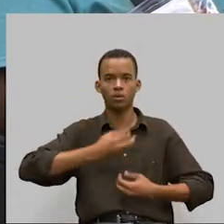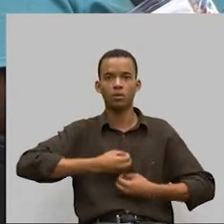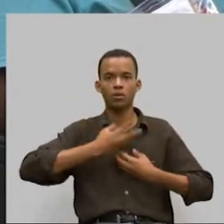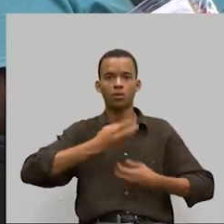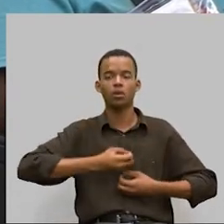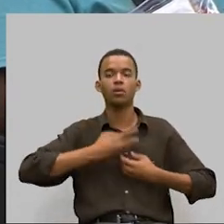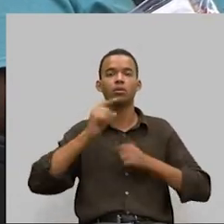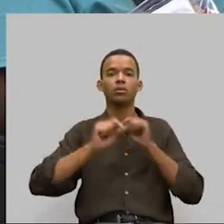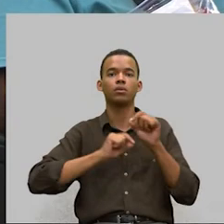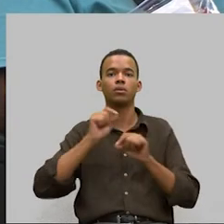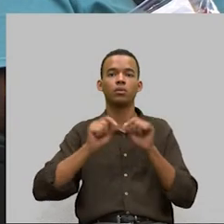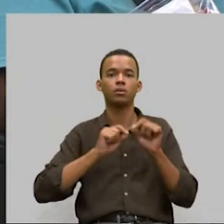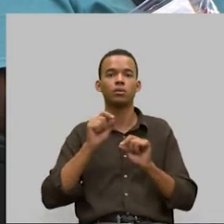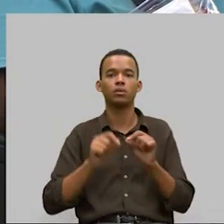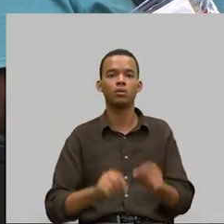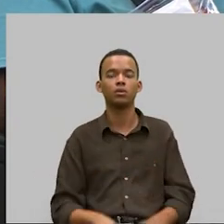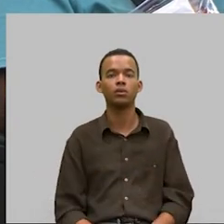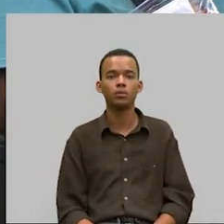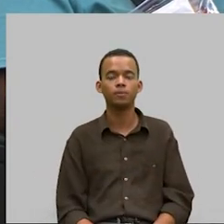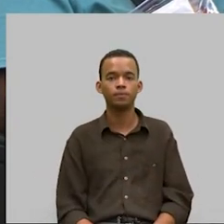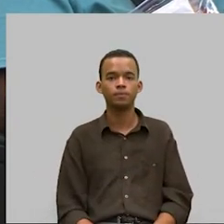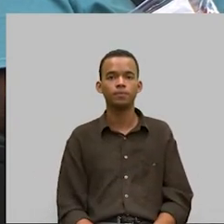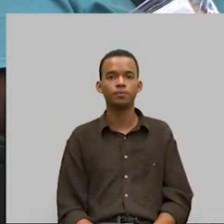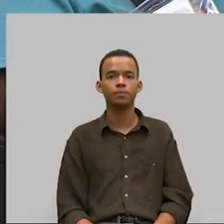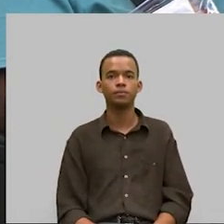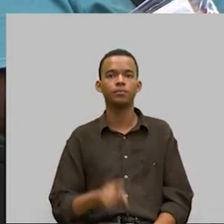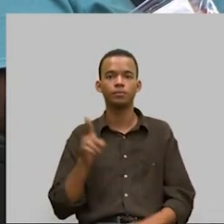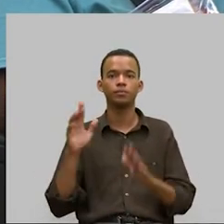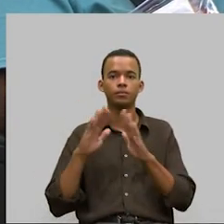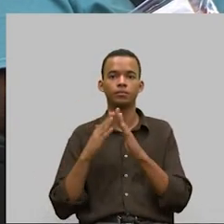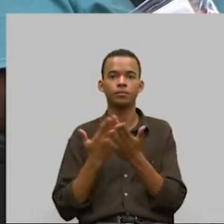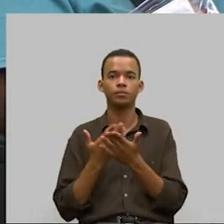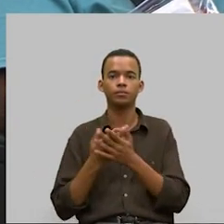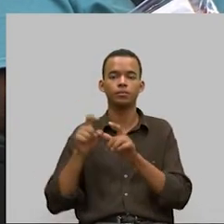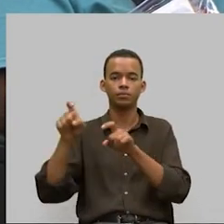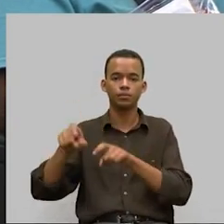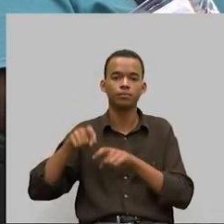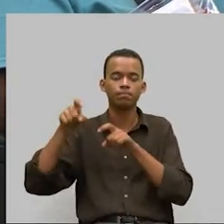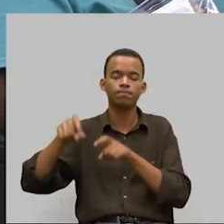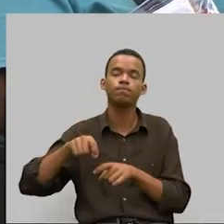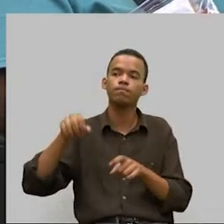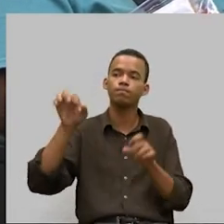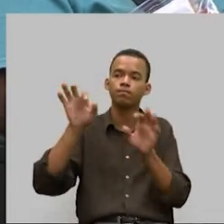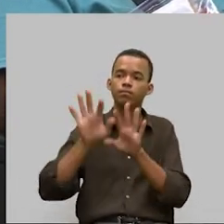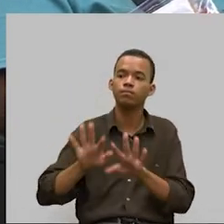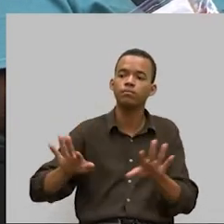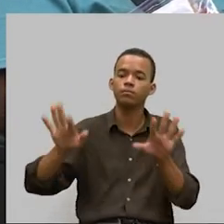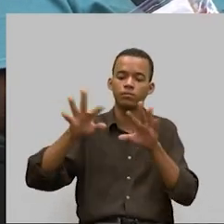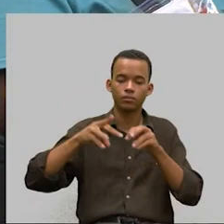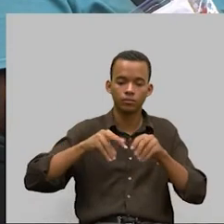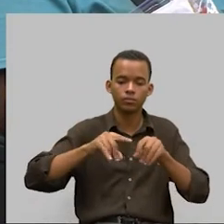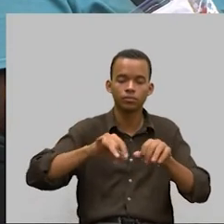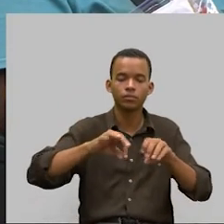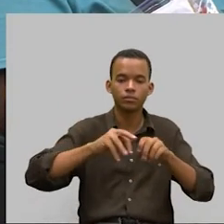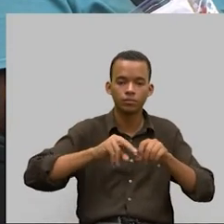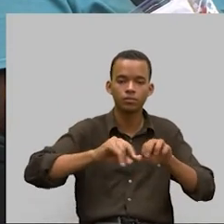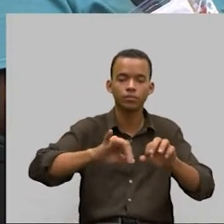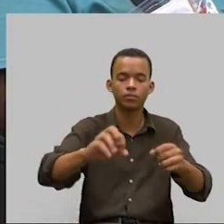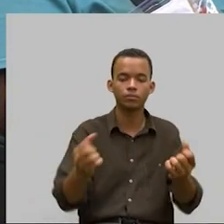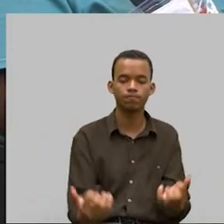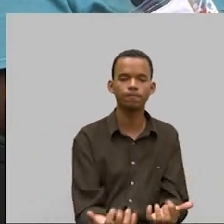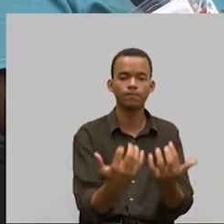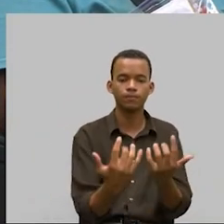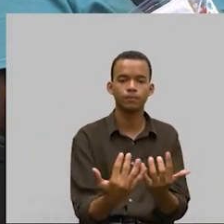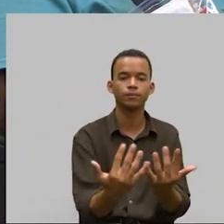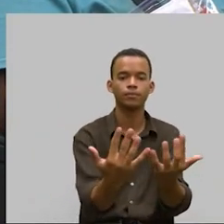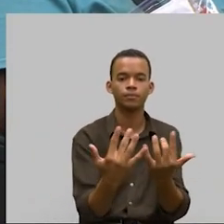menos assim na escola do campo um cenário se desenha no chão de terras férteis em comunidad